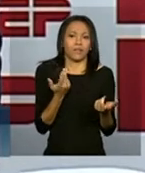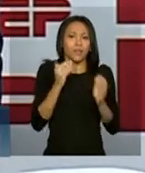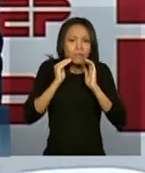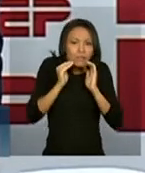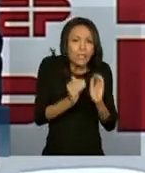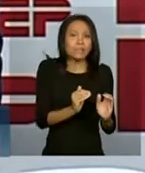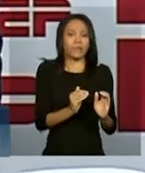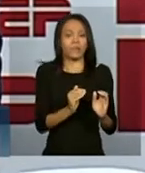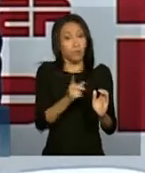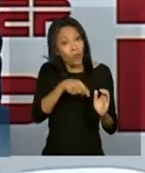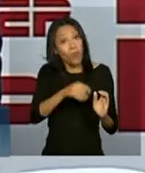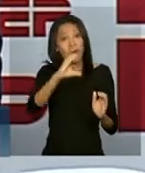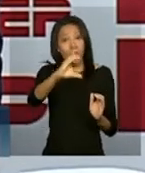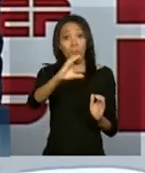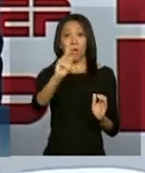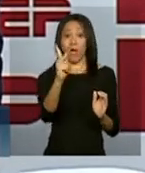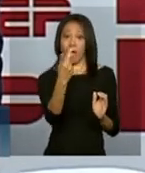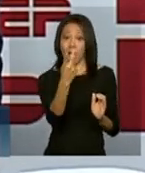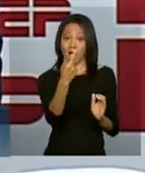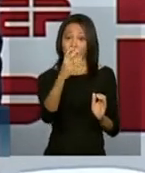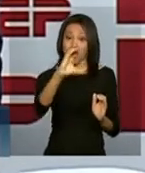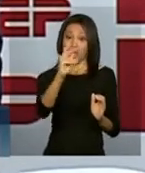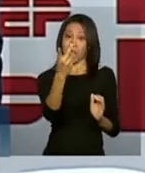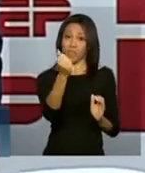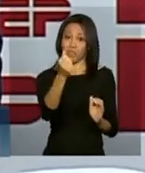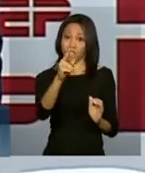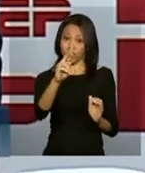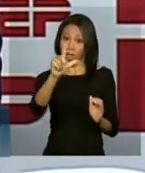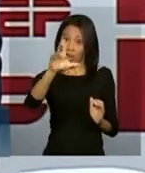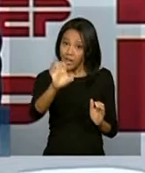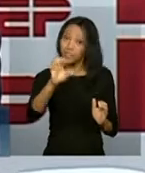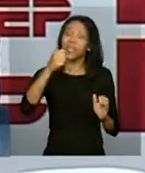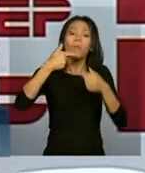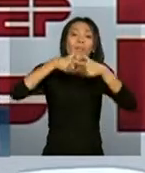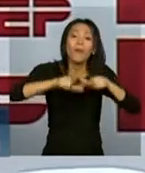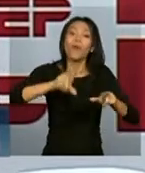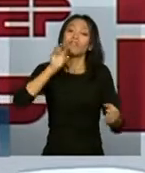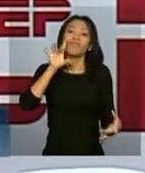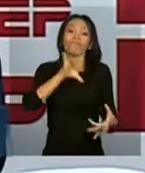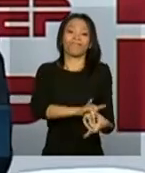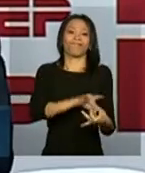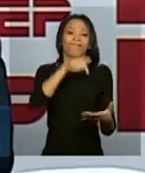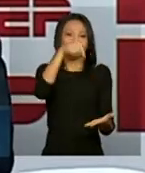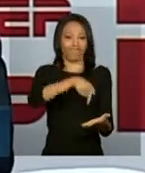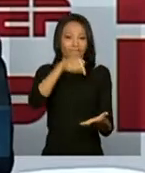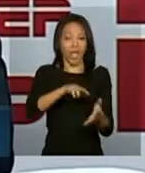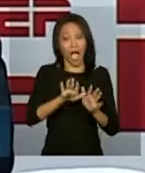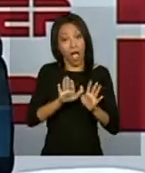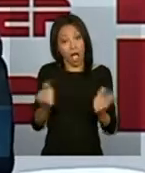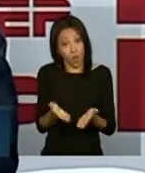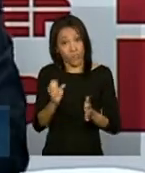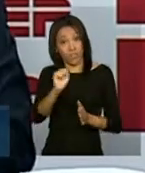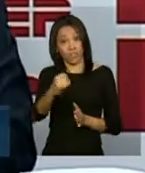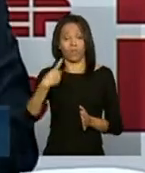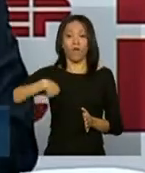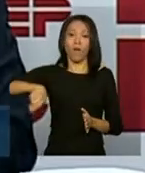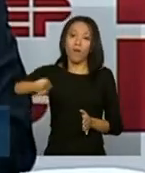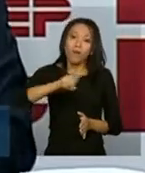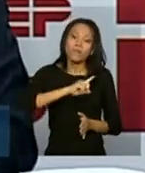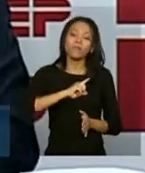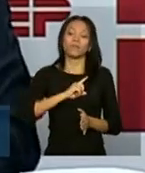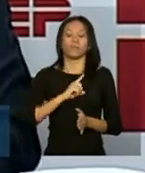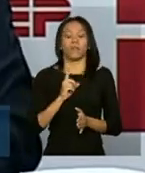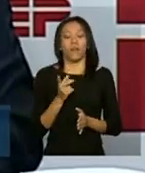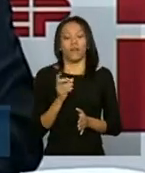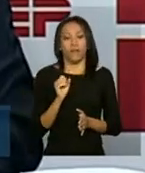ordem, como é uma charge, a linguagem pode fazer parte da crítica. Agora, se nós fôssemos